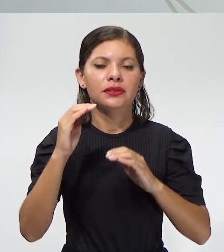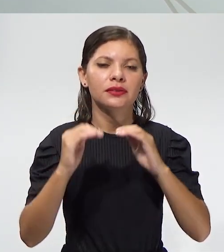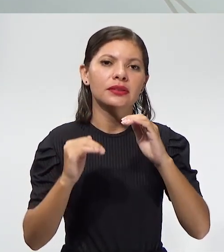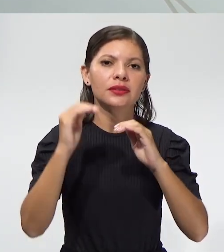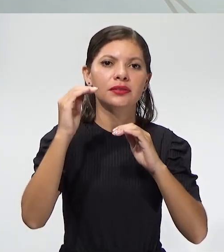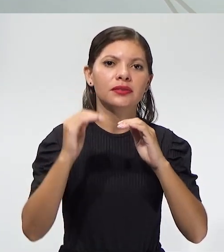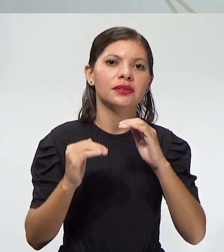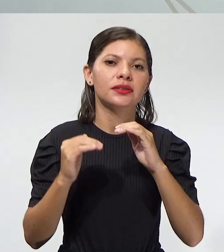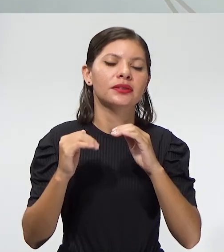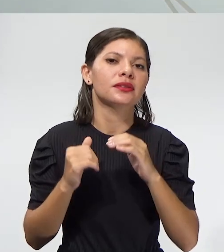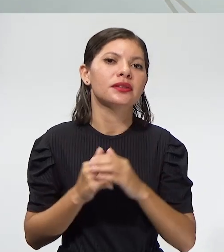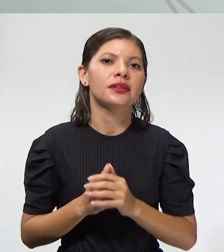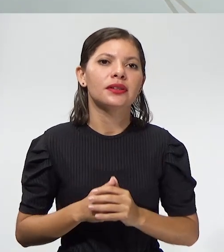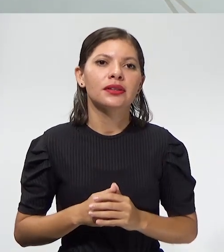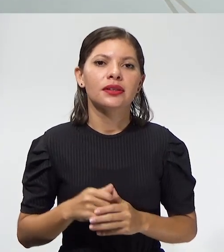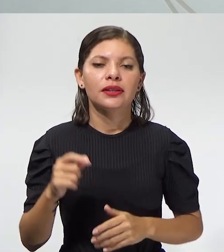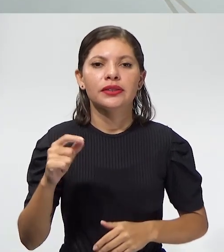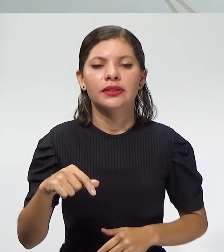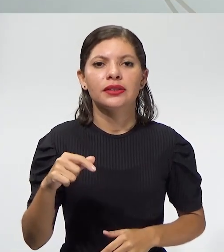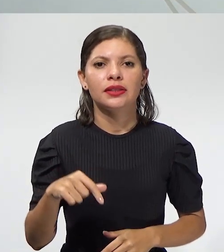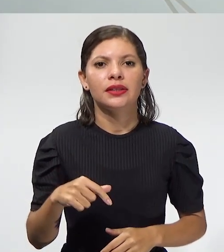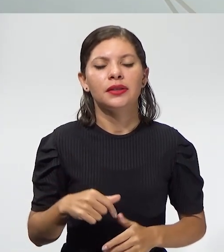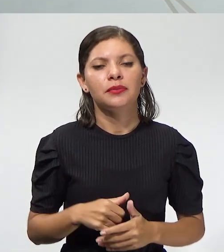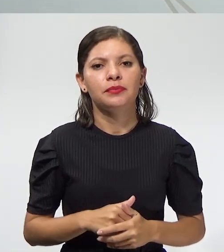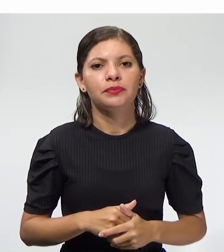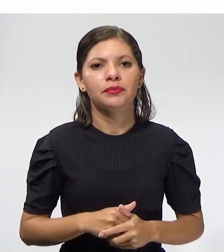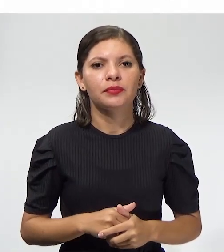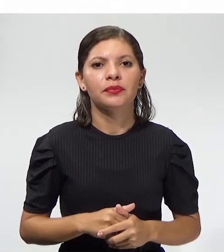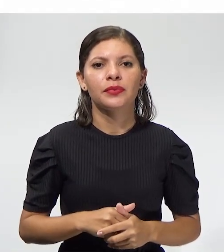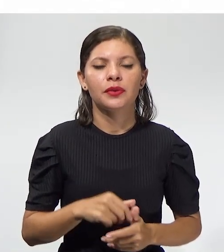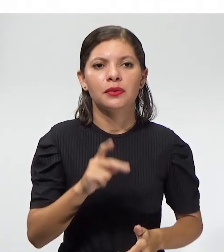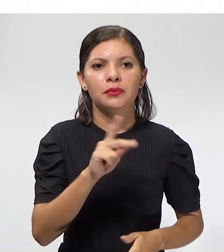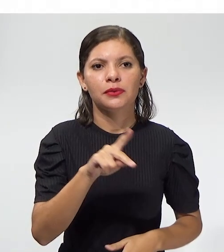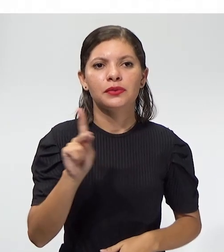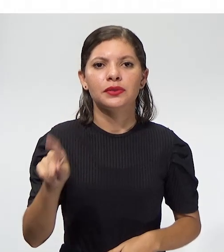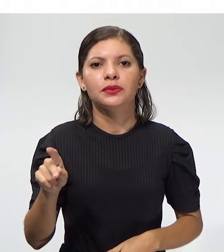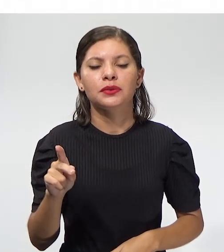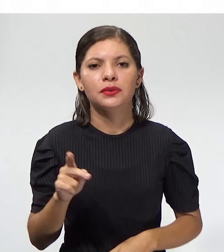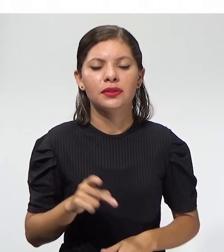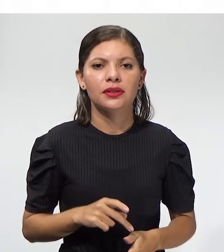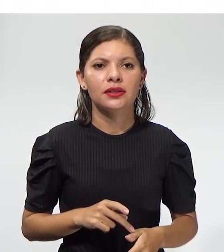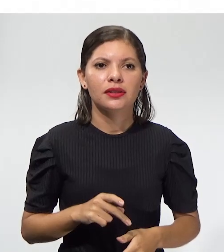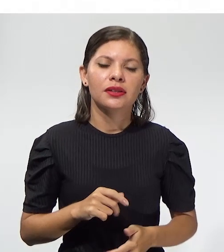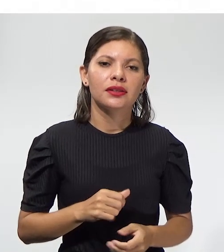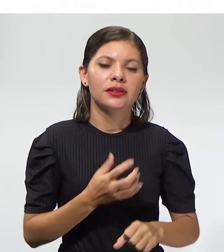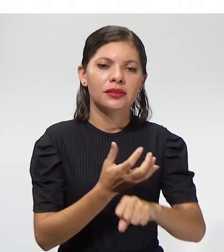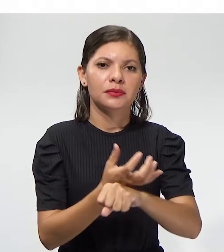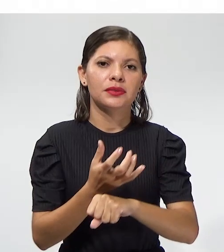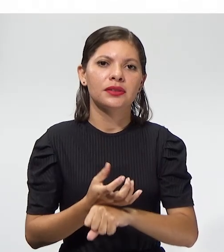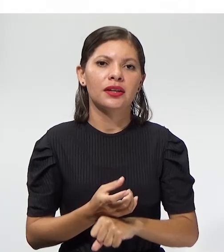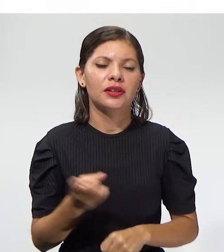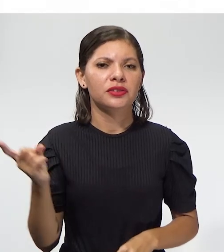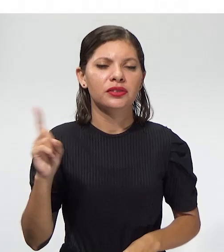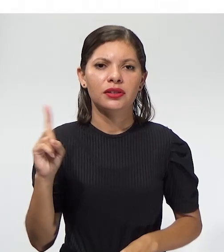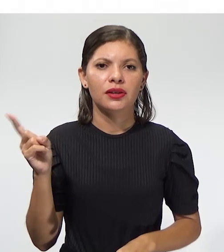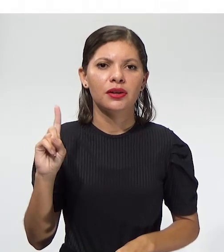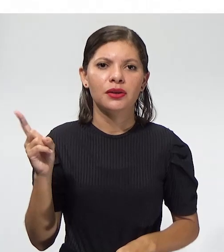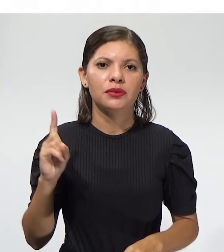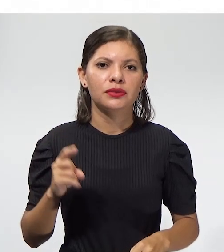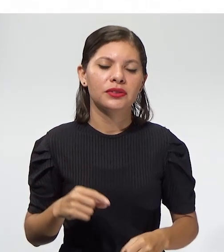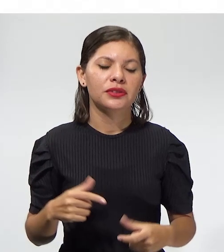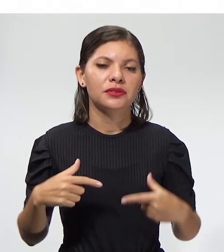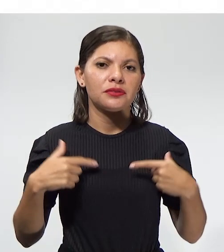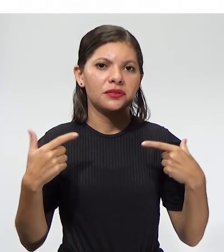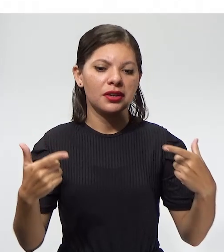ela tem níveis maiores. Então, no nosso caso, como a professora Ivani Fazenda falou, a gente não é